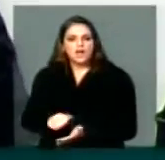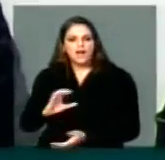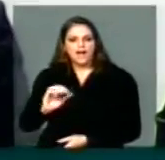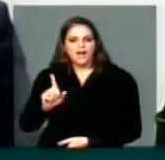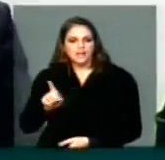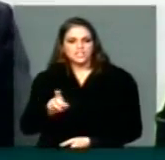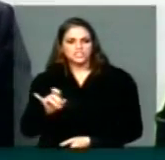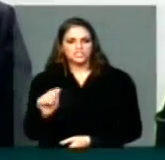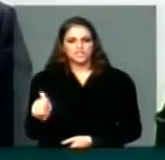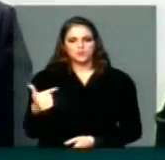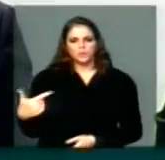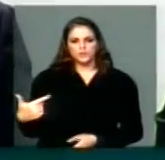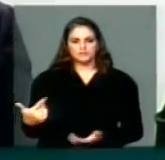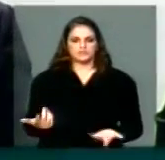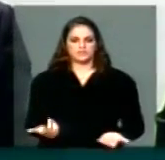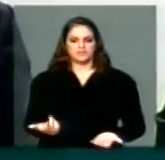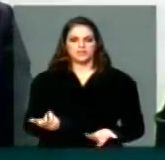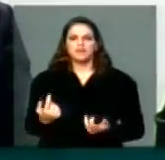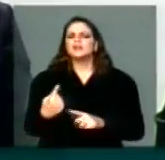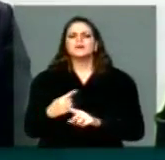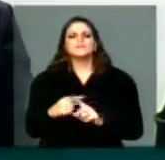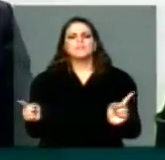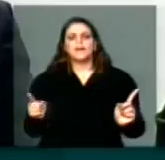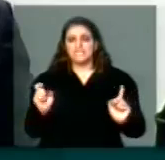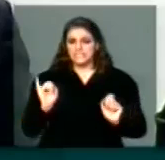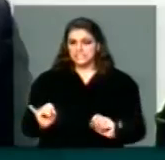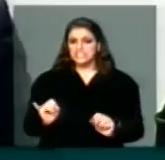Mas por que escolher a quem investigar?